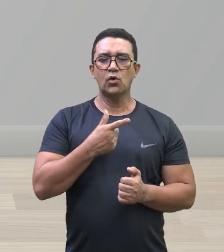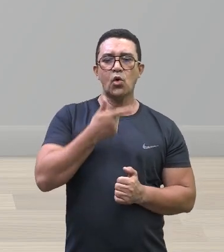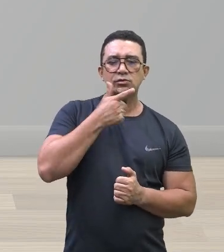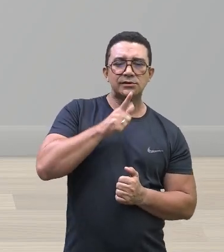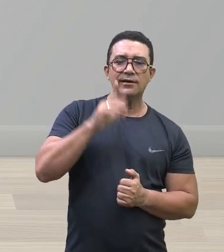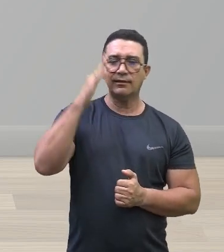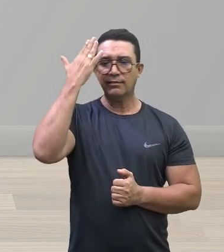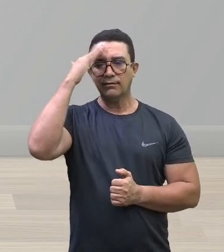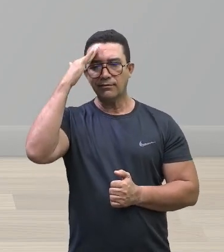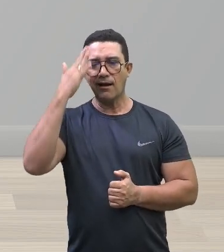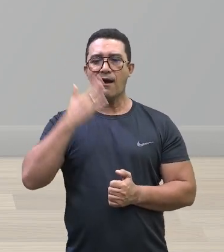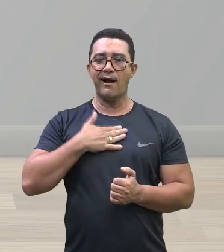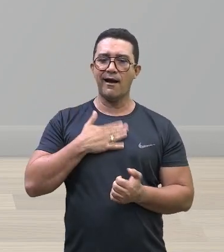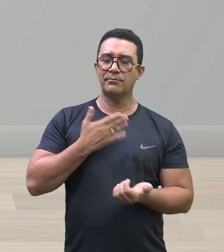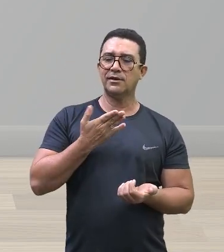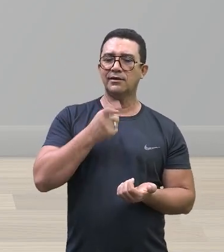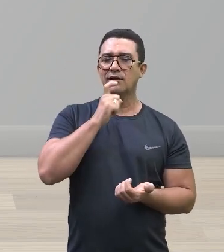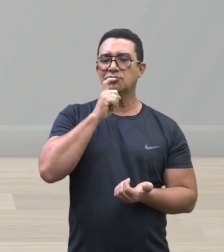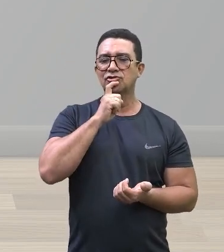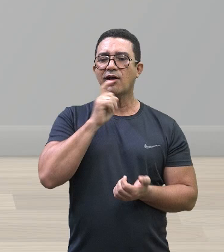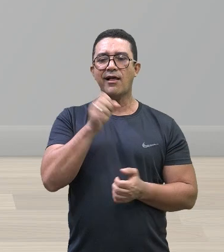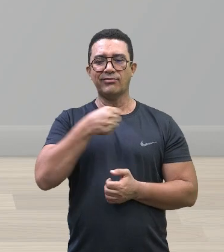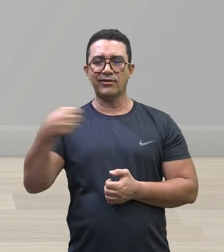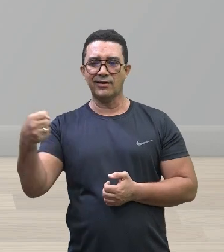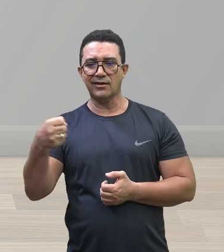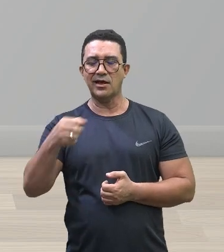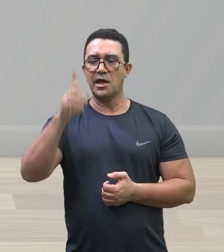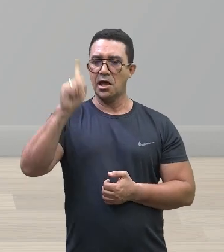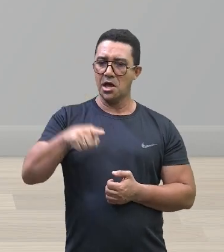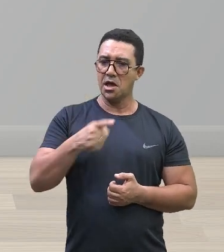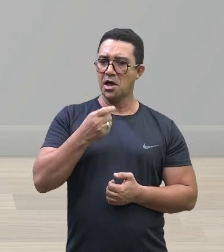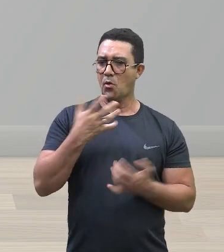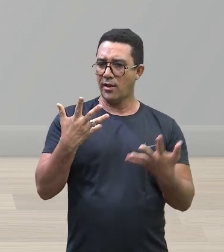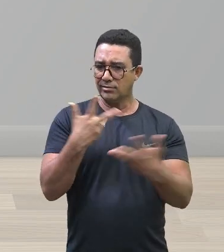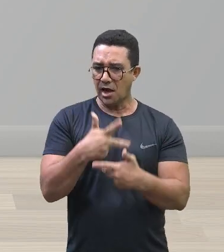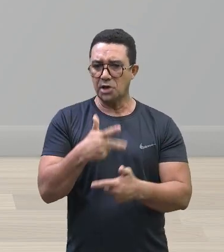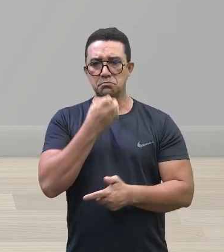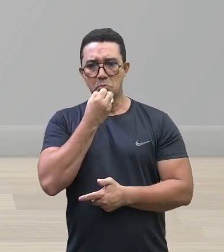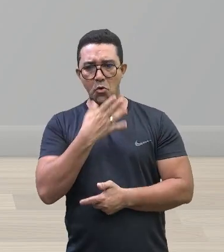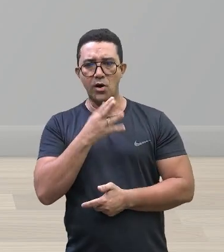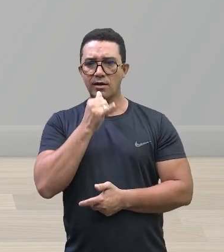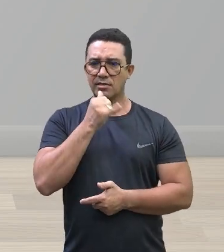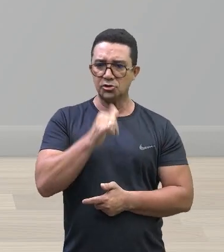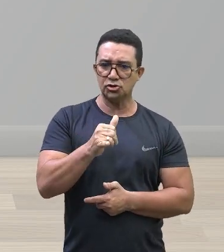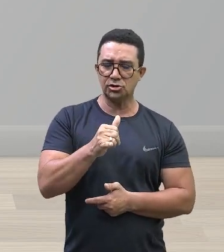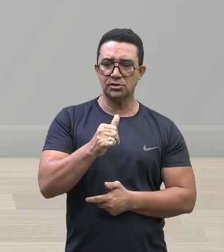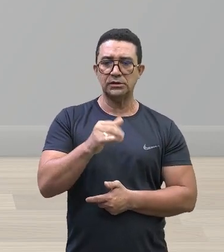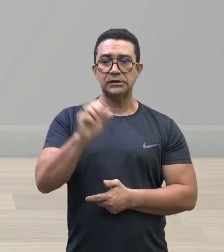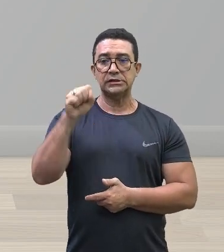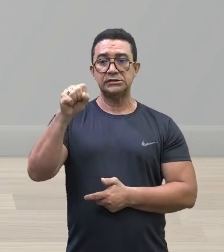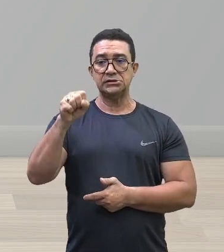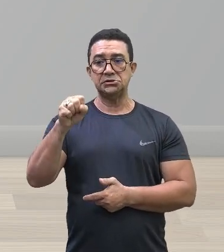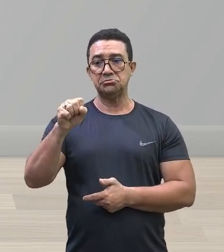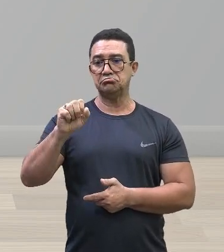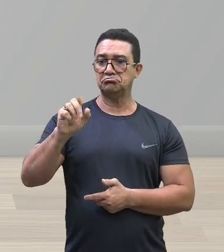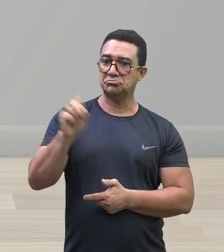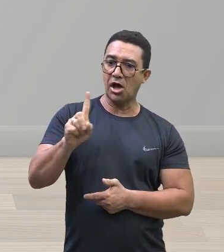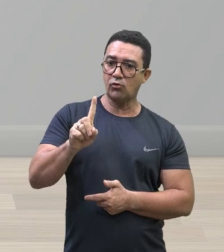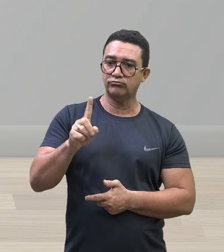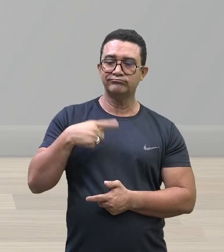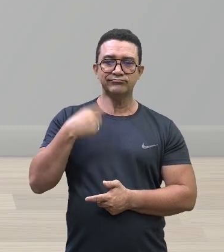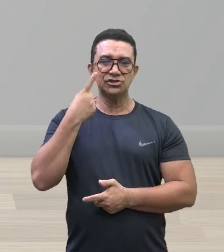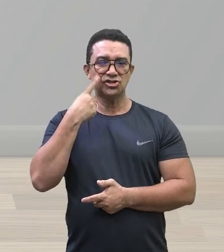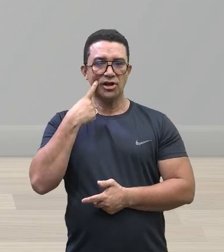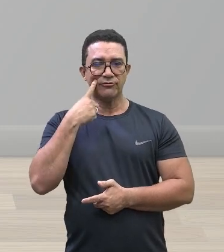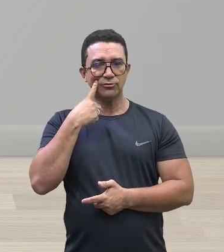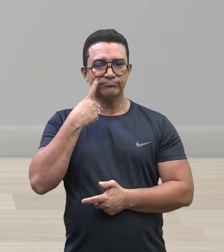de que o meu aparelho tem uma boa eficiência energética ou não, as empresas utilizam umas etiquetas, que eu acho que você já deve